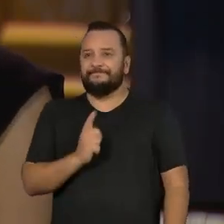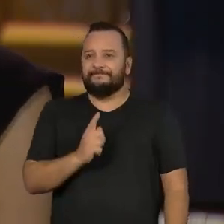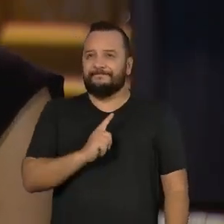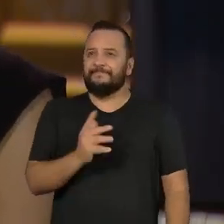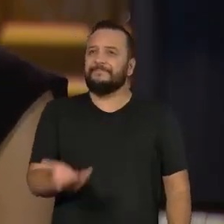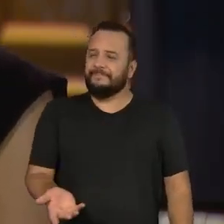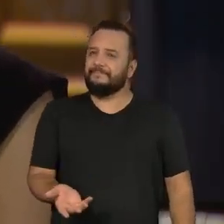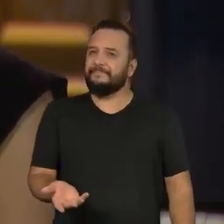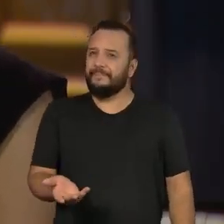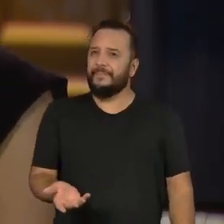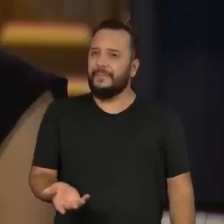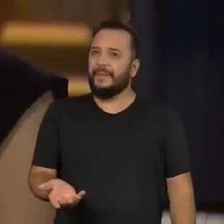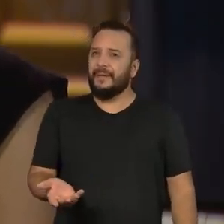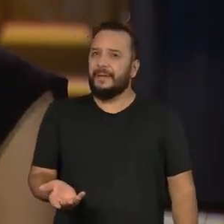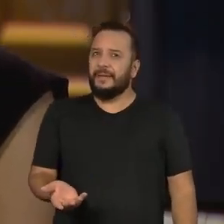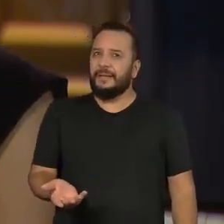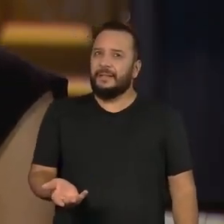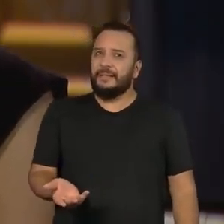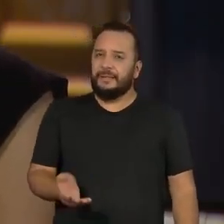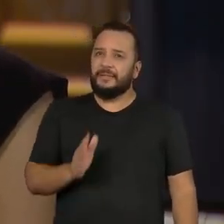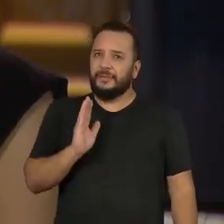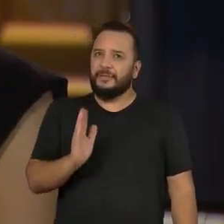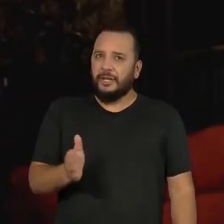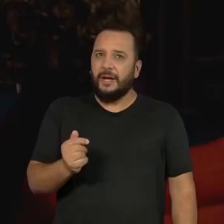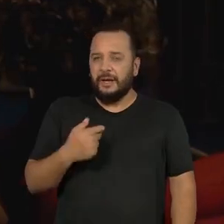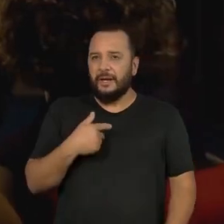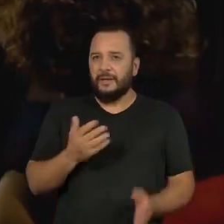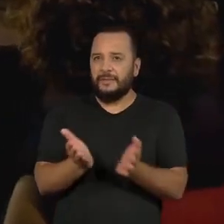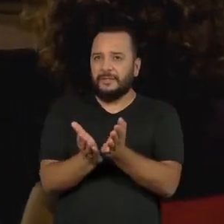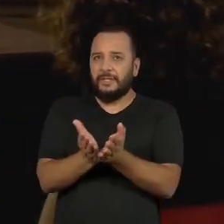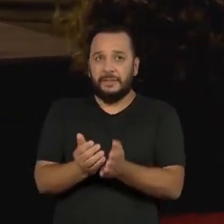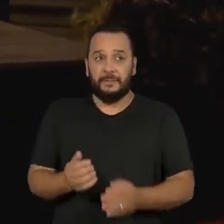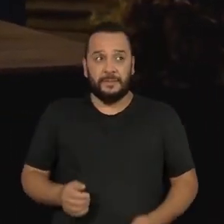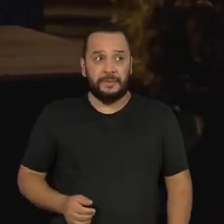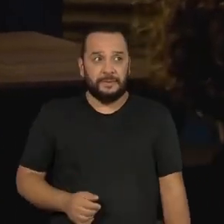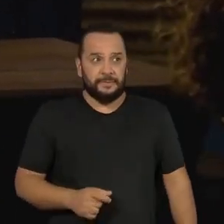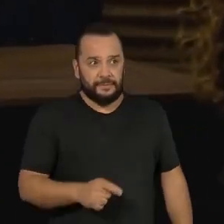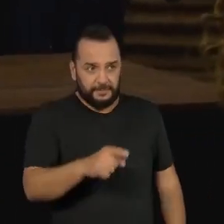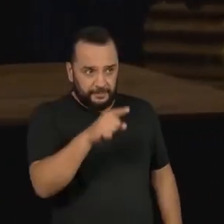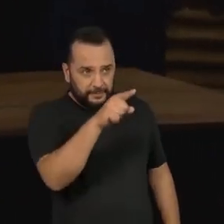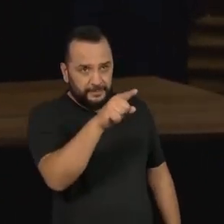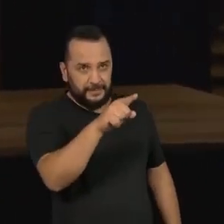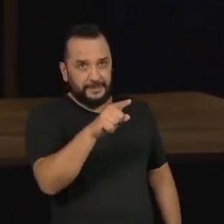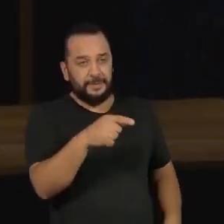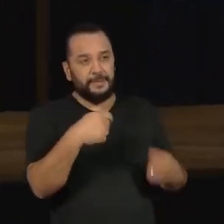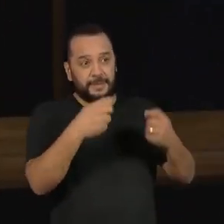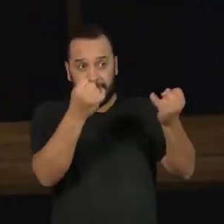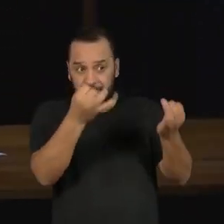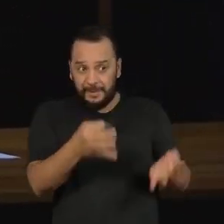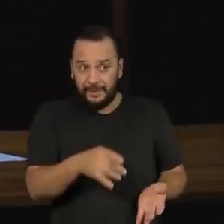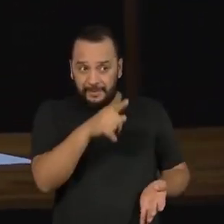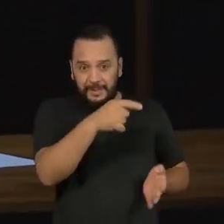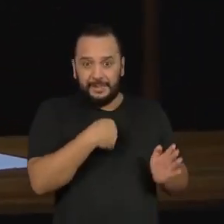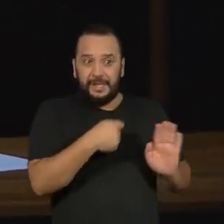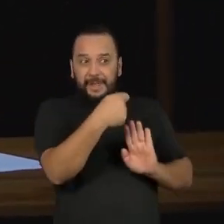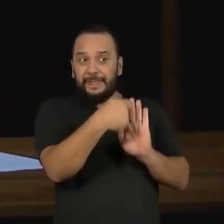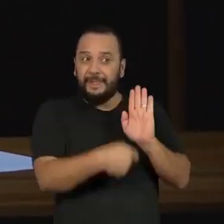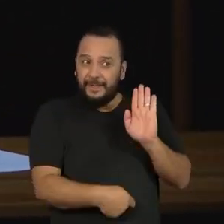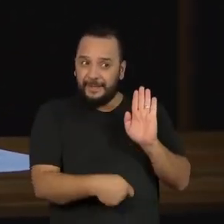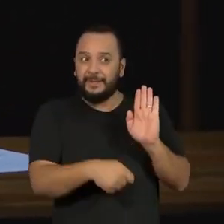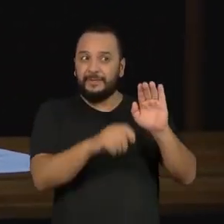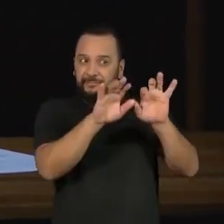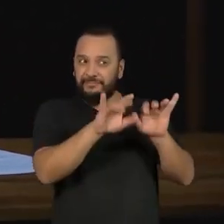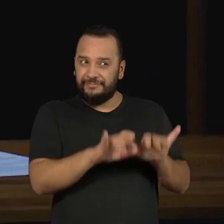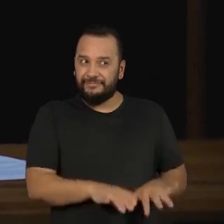e essa essa migração agora você eu tenho contar para eles escrever um texto muito